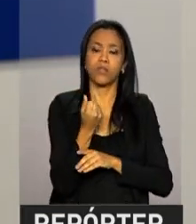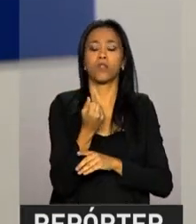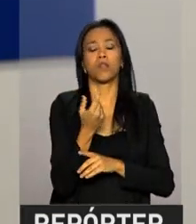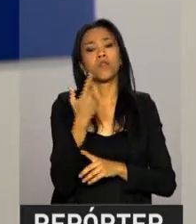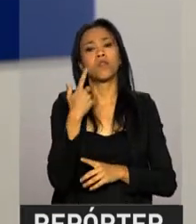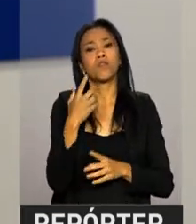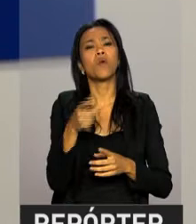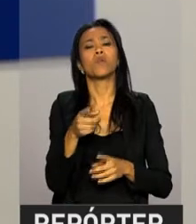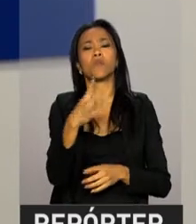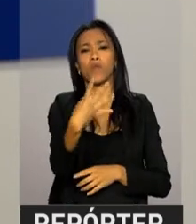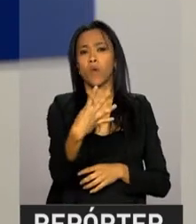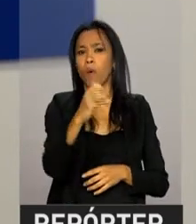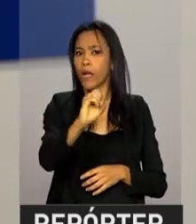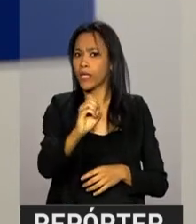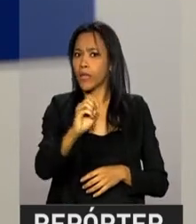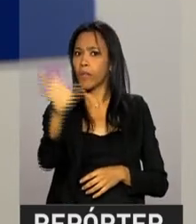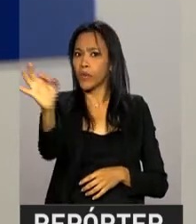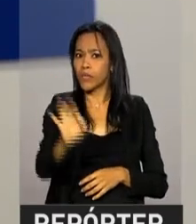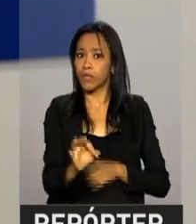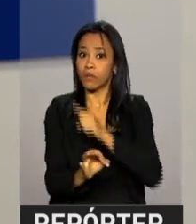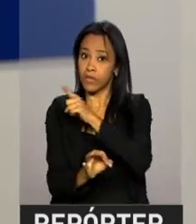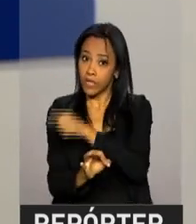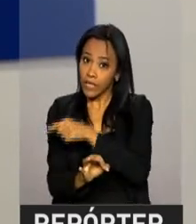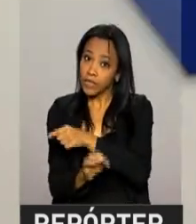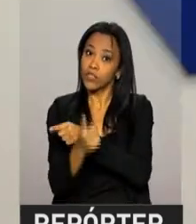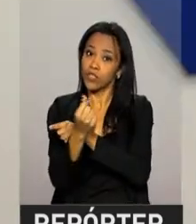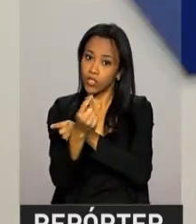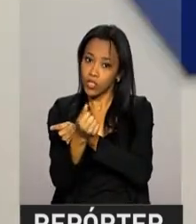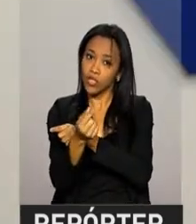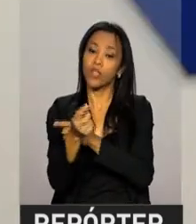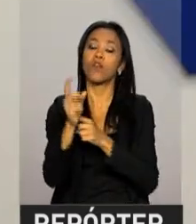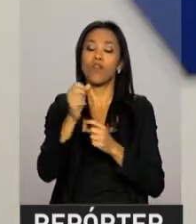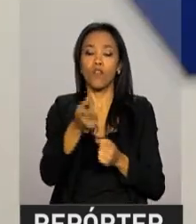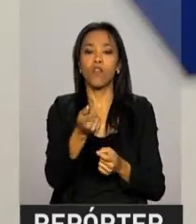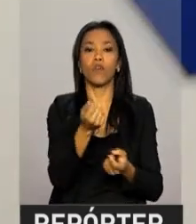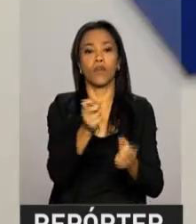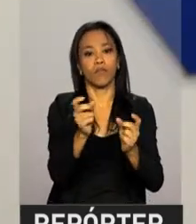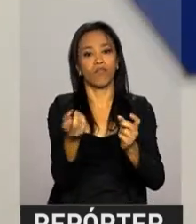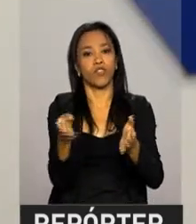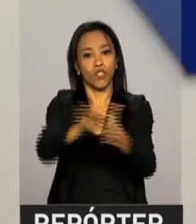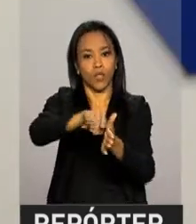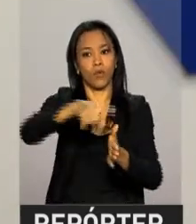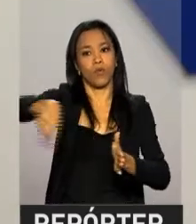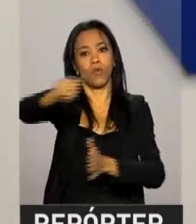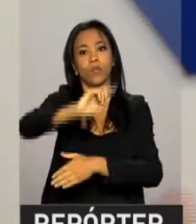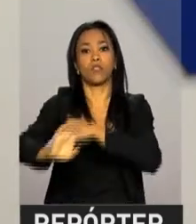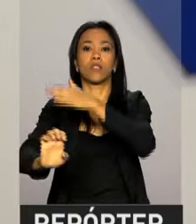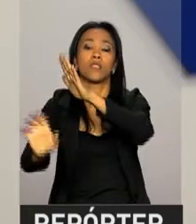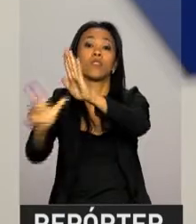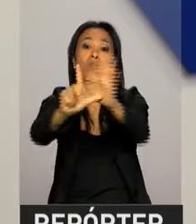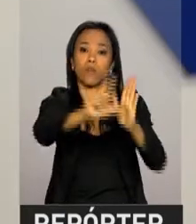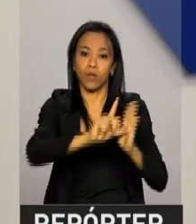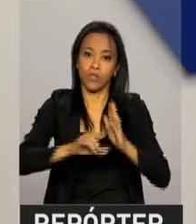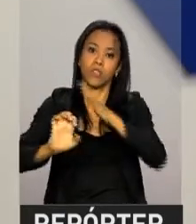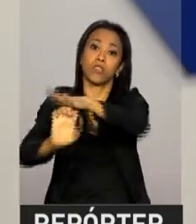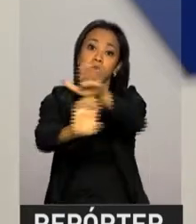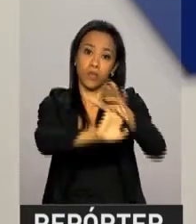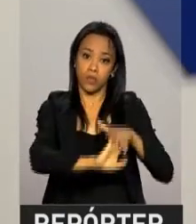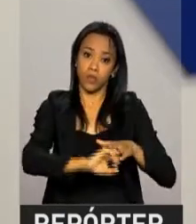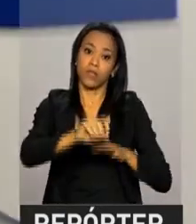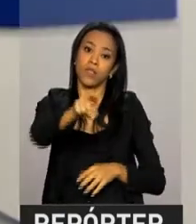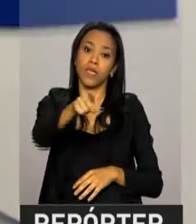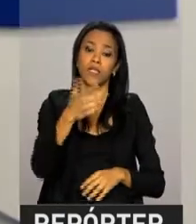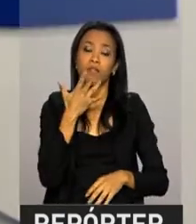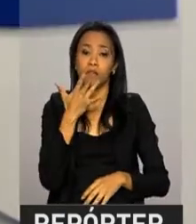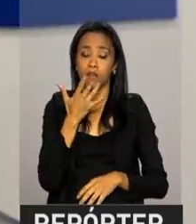que cerca de 40% desses recursos chegarão no varejo para o economista o ciclo de queda nas vendas do varejo está perto do